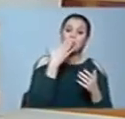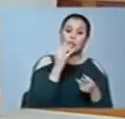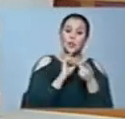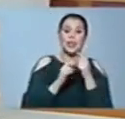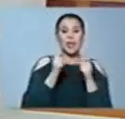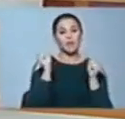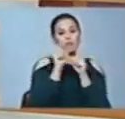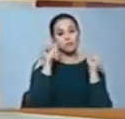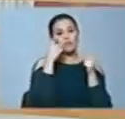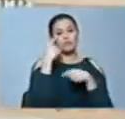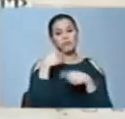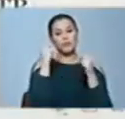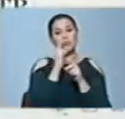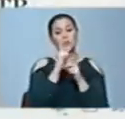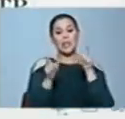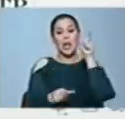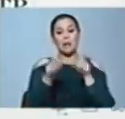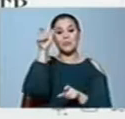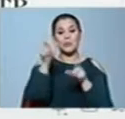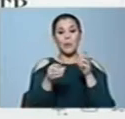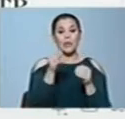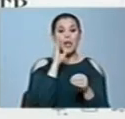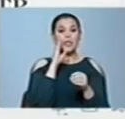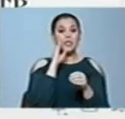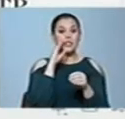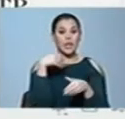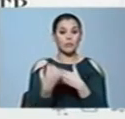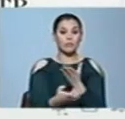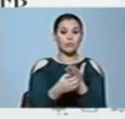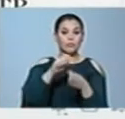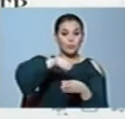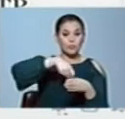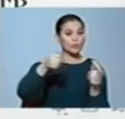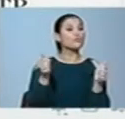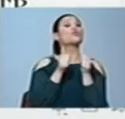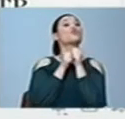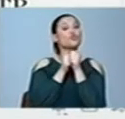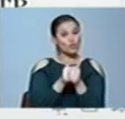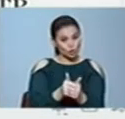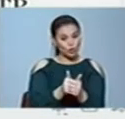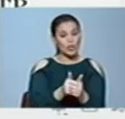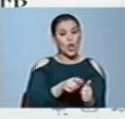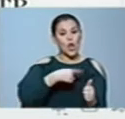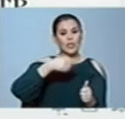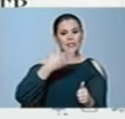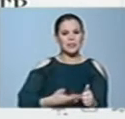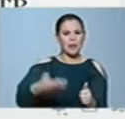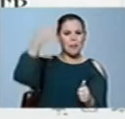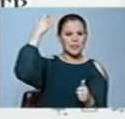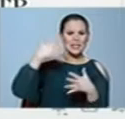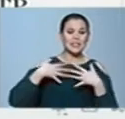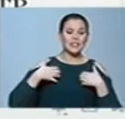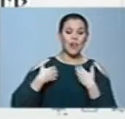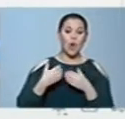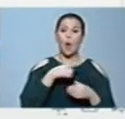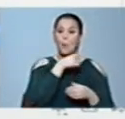coloca no ar pois os nossos telespectadores têm estado muito atentos às nossas férias eternas feito nós fizemos car na semana passada na sexta foi um gol